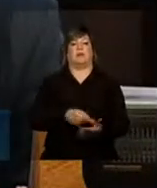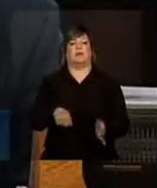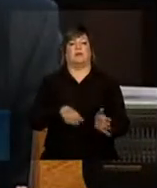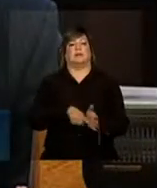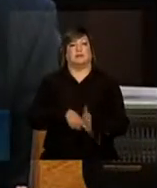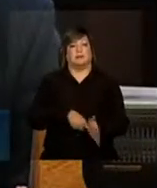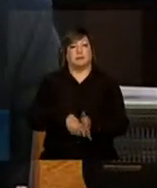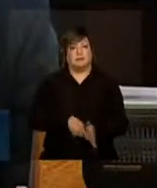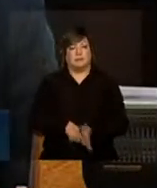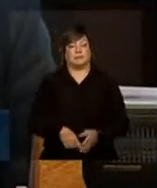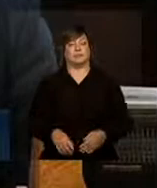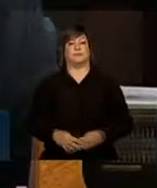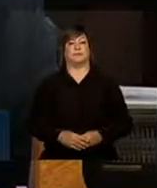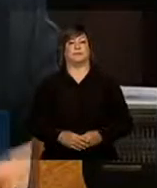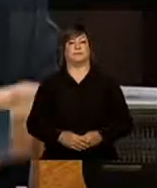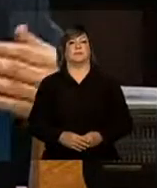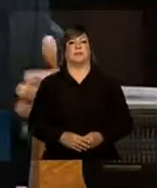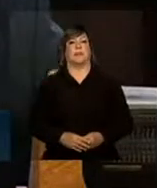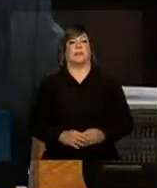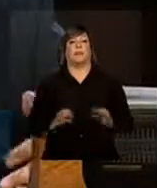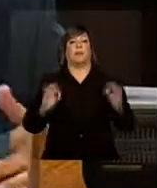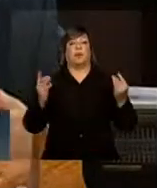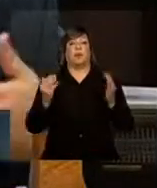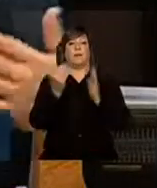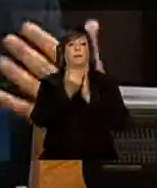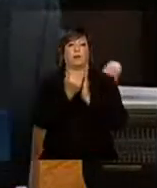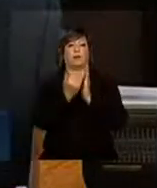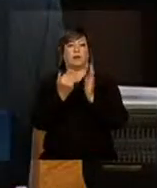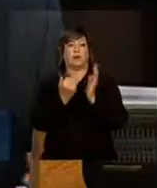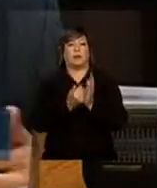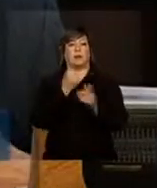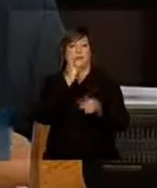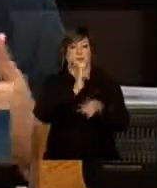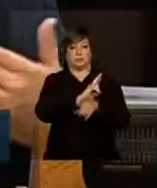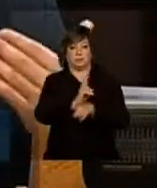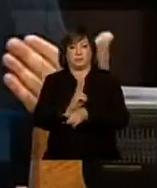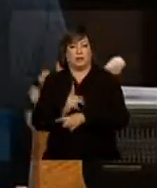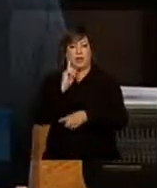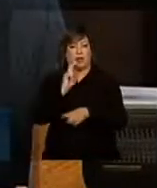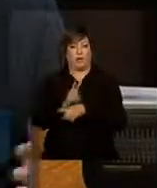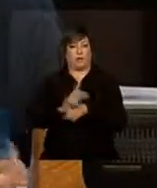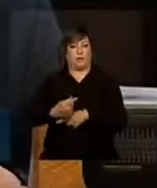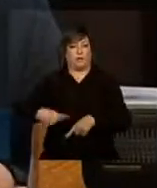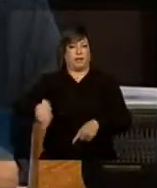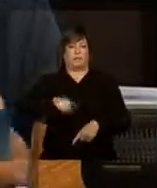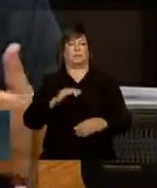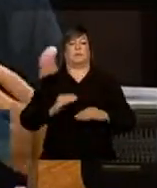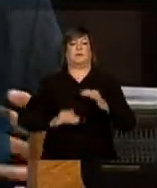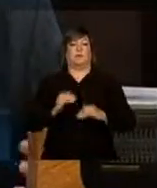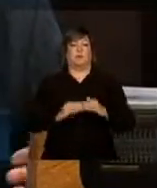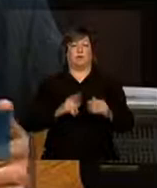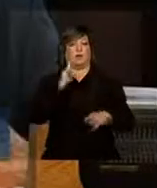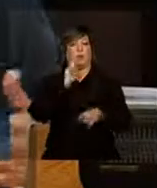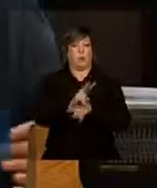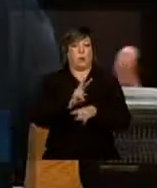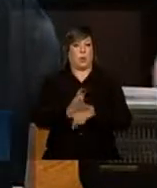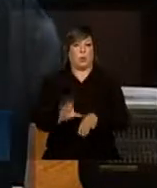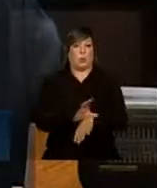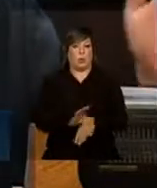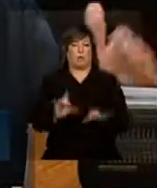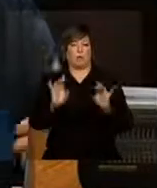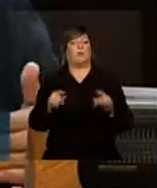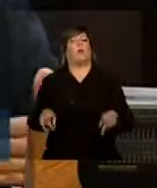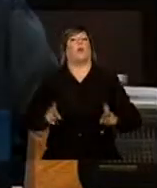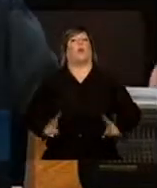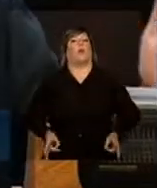primeira etapa de avaliação. Todo o programa de supervisão, acompanhamento desses profissionais, avaliação do curso de especialização